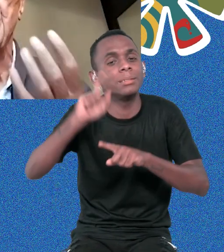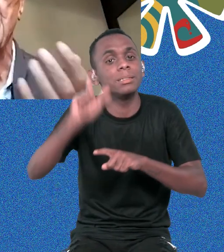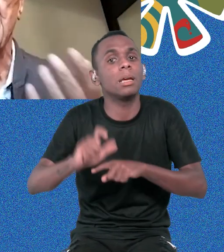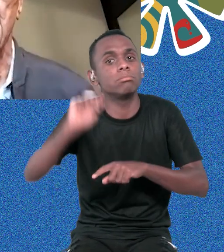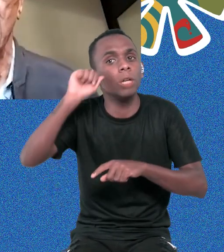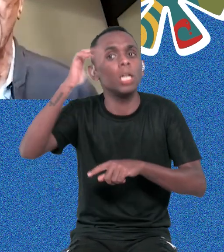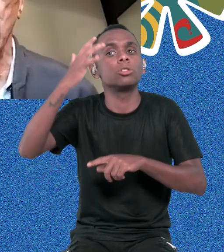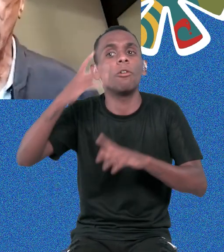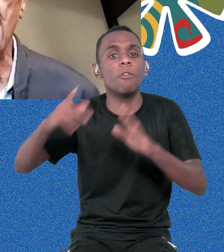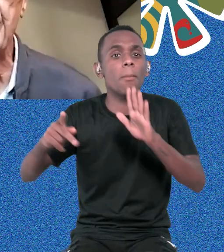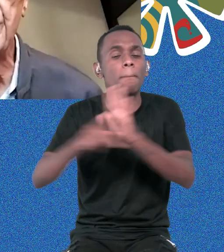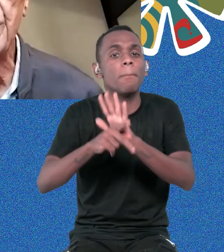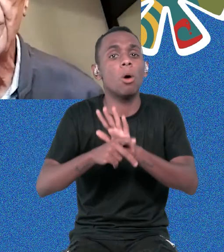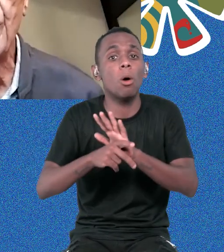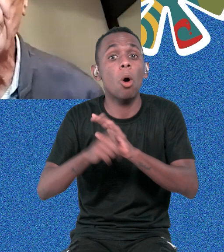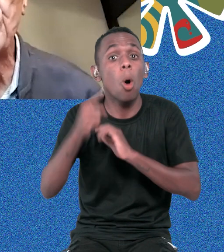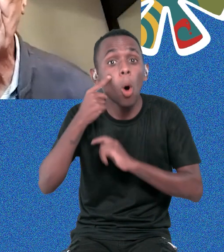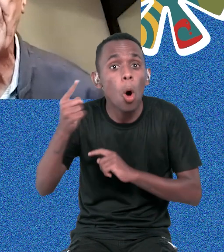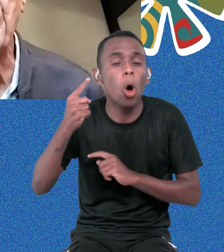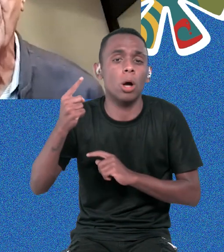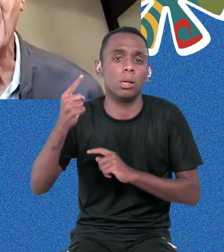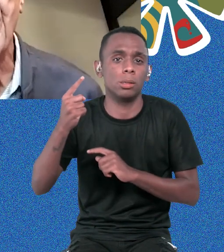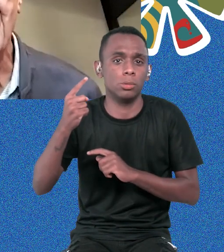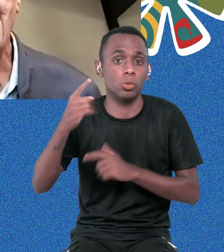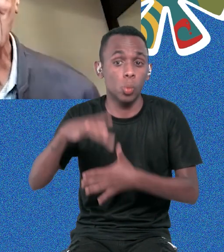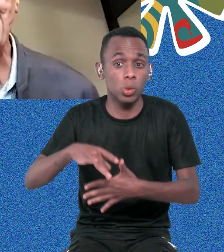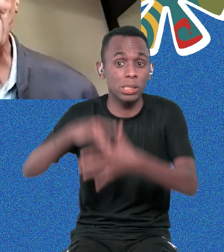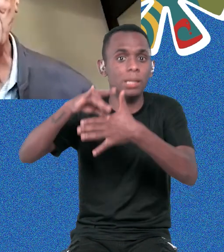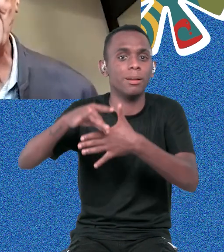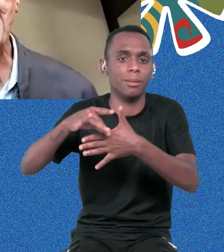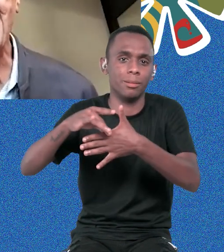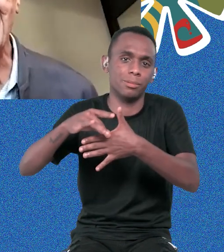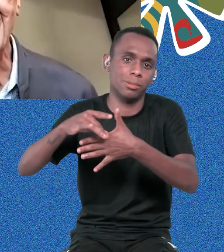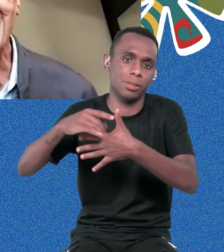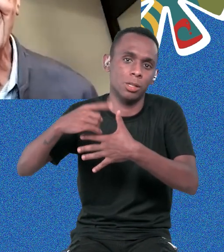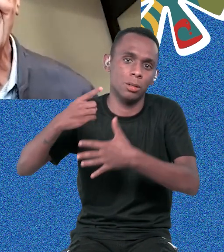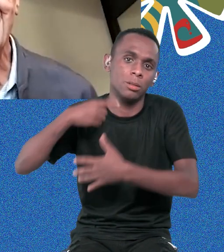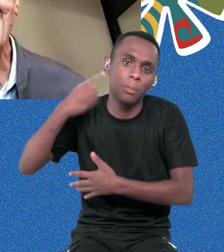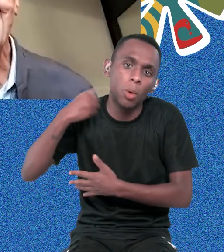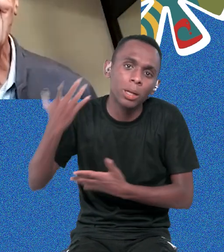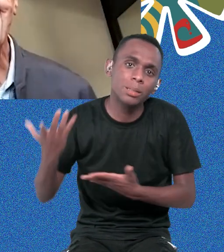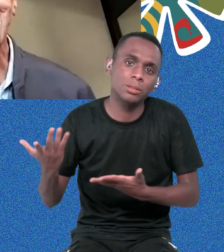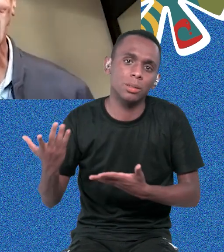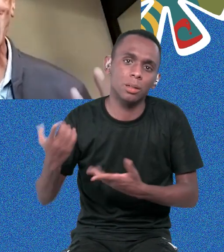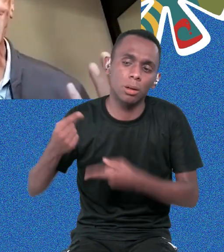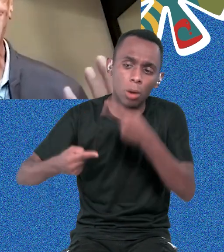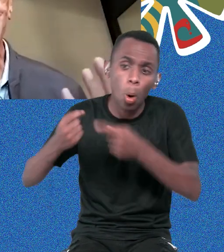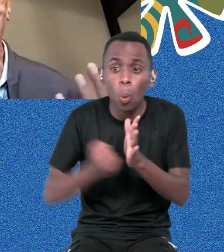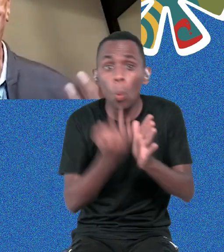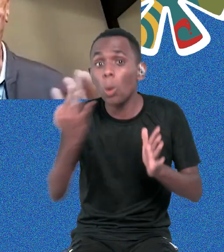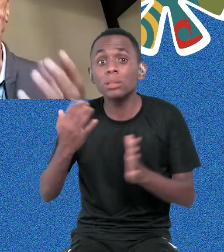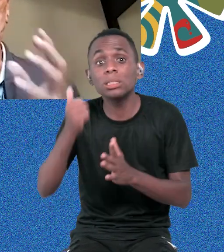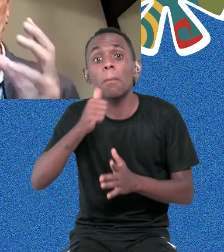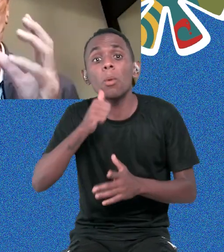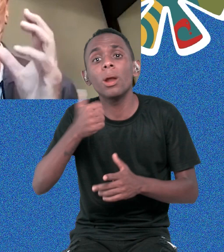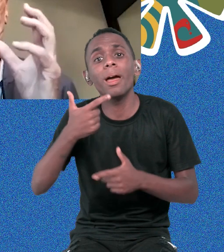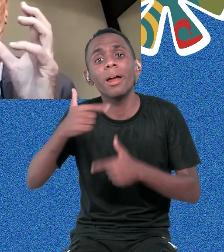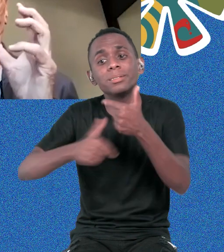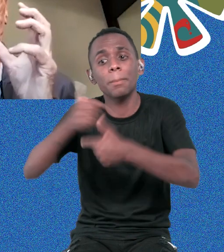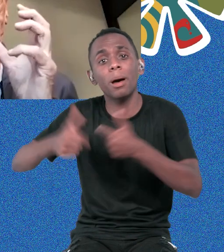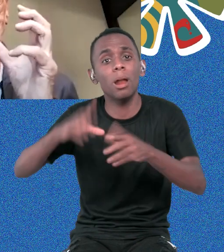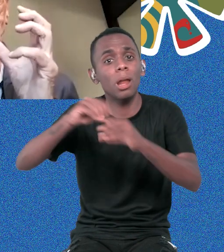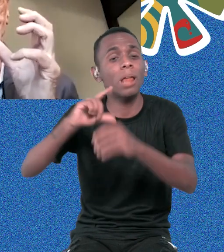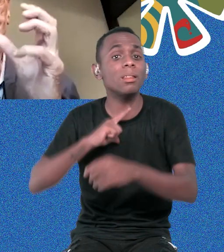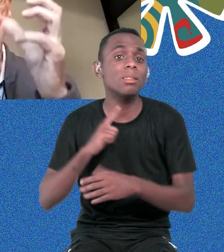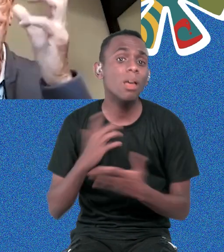nação? Olha o Congresso, olha o Supremo. Quantas mulheres tem? Quantas? E isso não